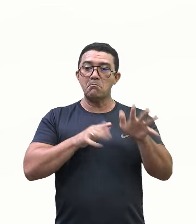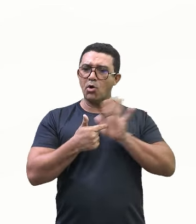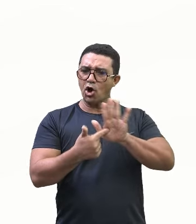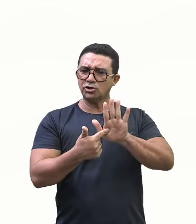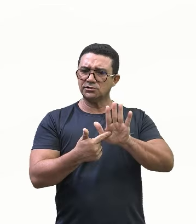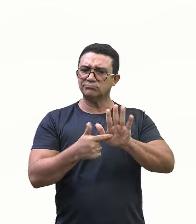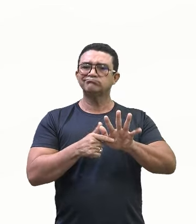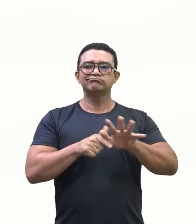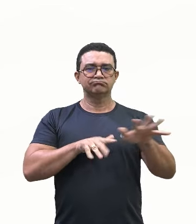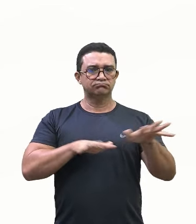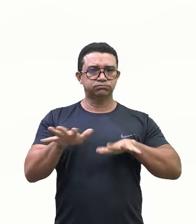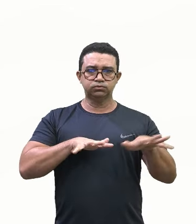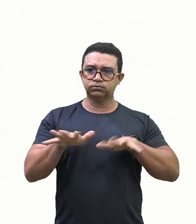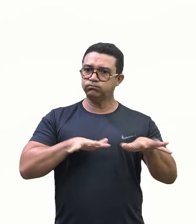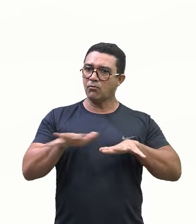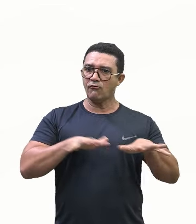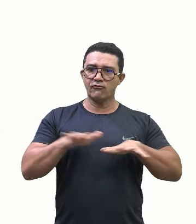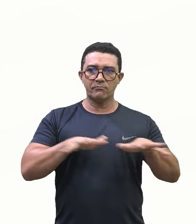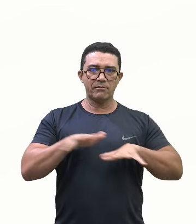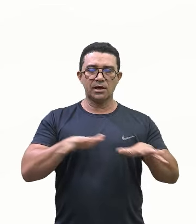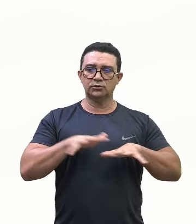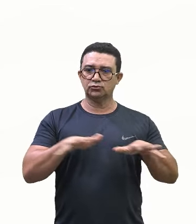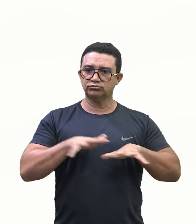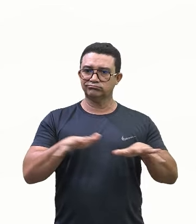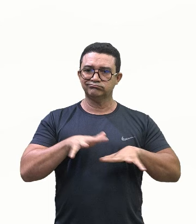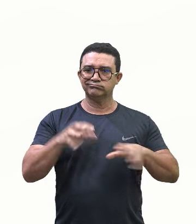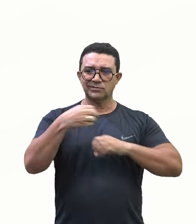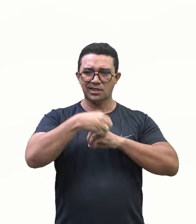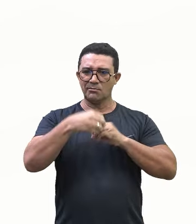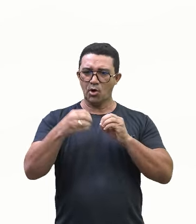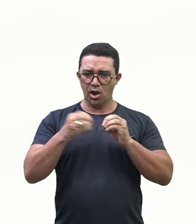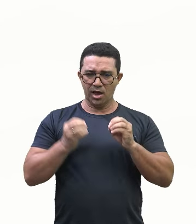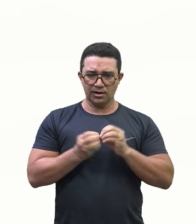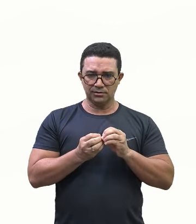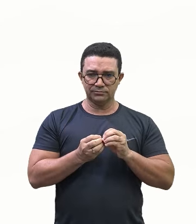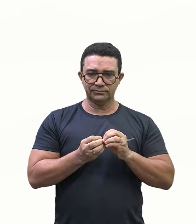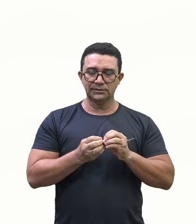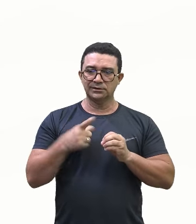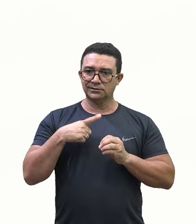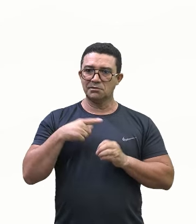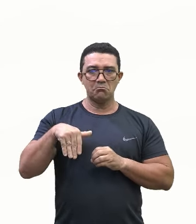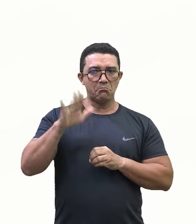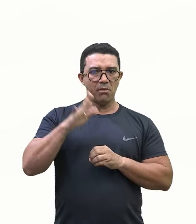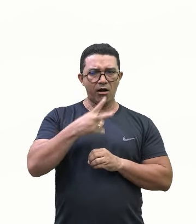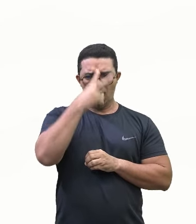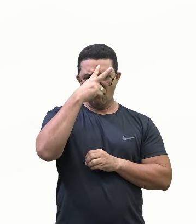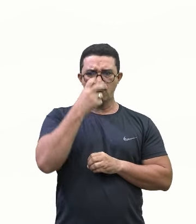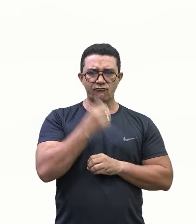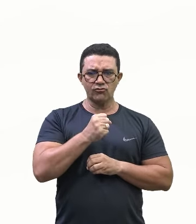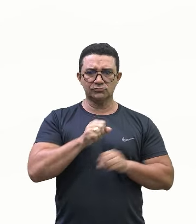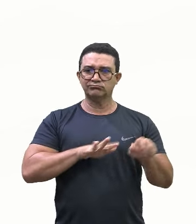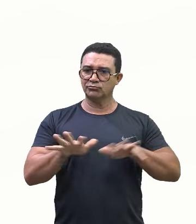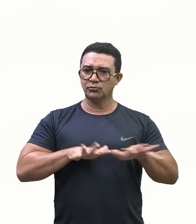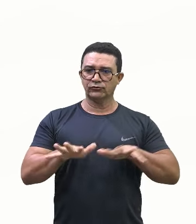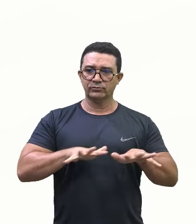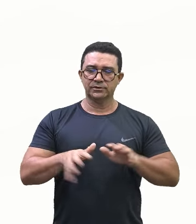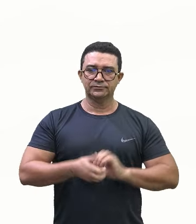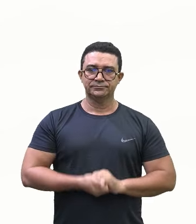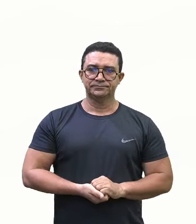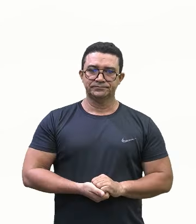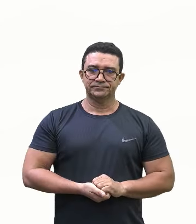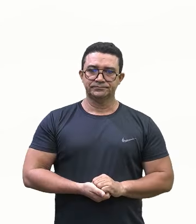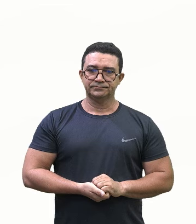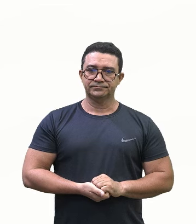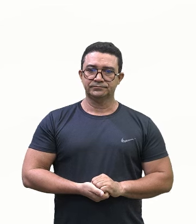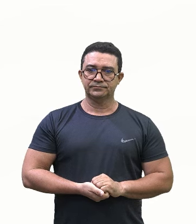mostrando realmente o quanto ela está agitada, ou seja, o quanto ela tem de força para se movimentar. Então, por isso que aqui é